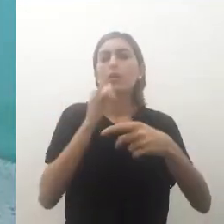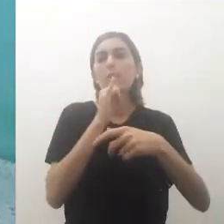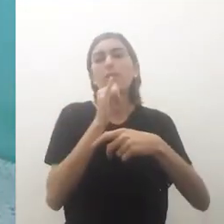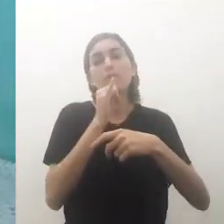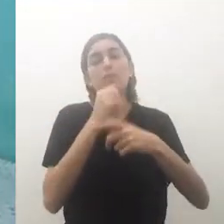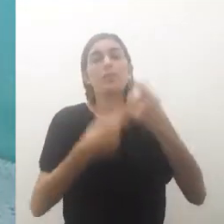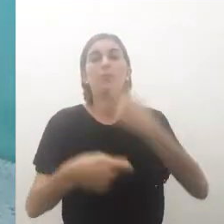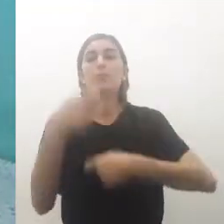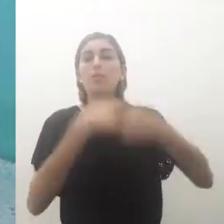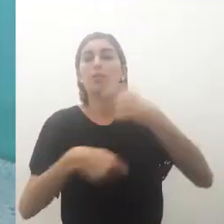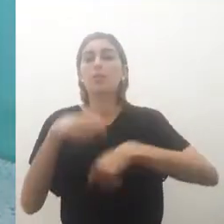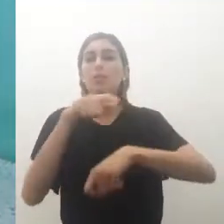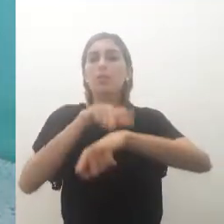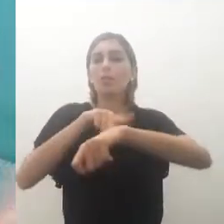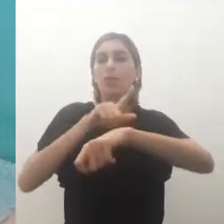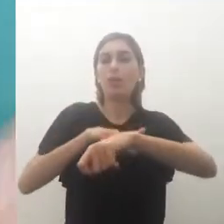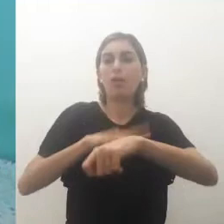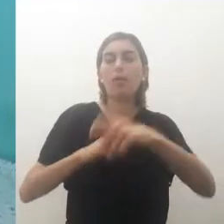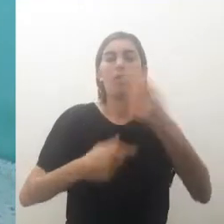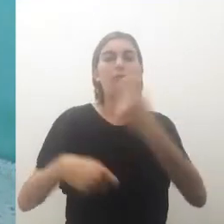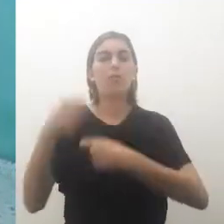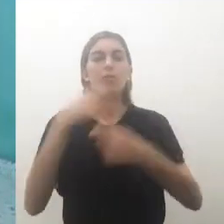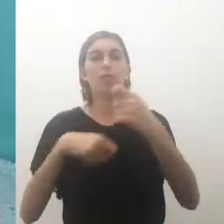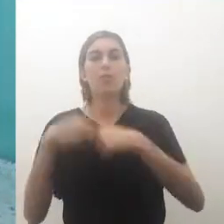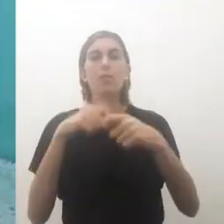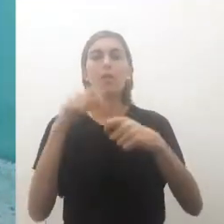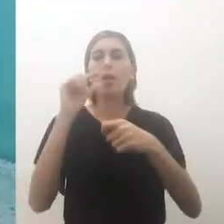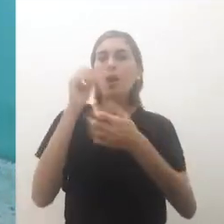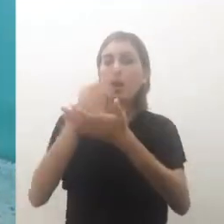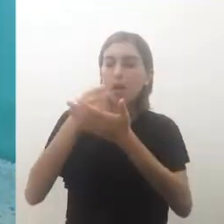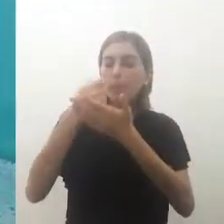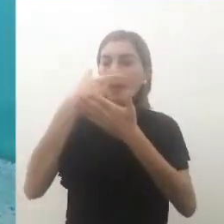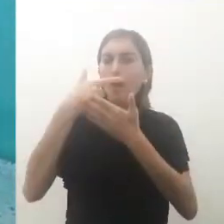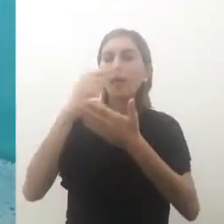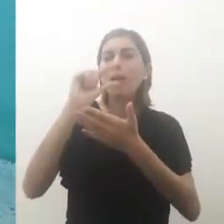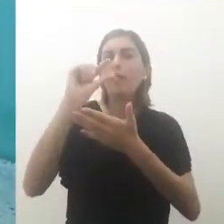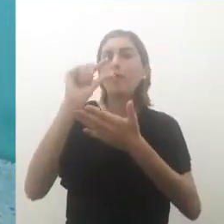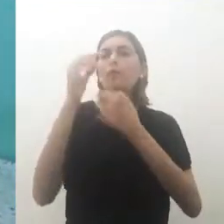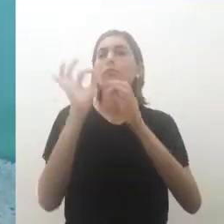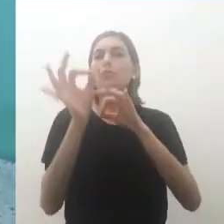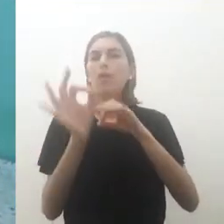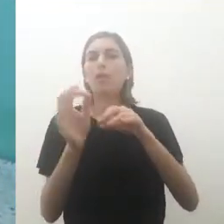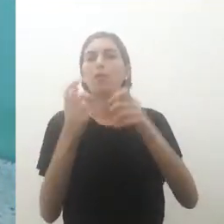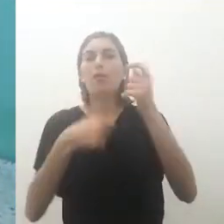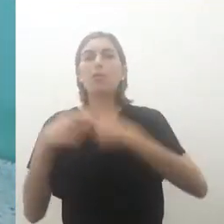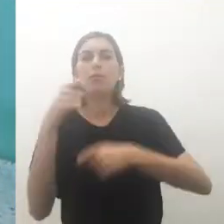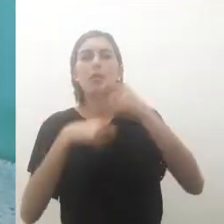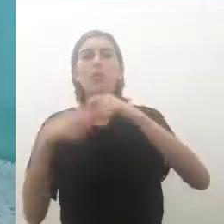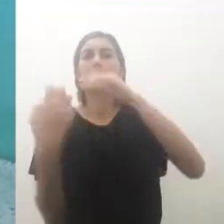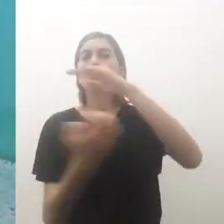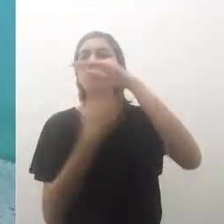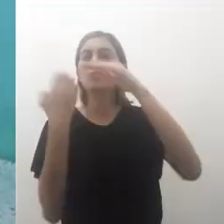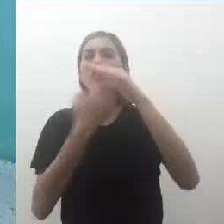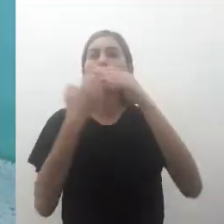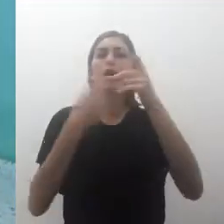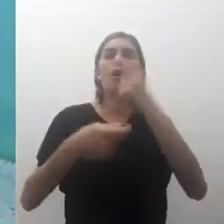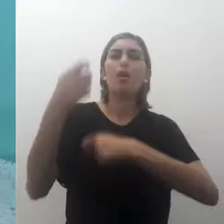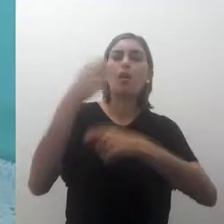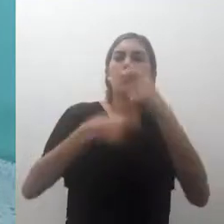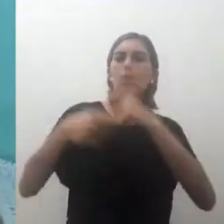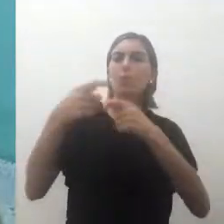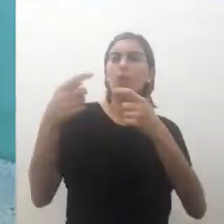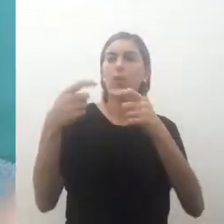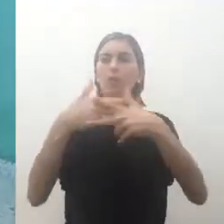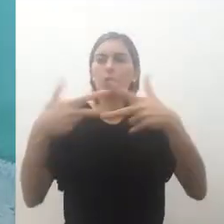né? Por exemplo, administrar o tempo, administrar a dose de um remédio corretamente, administração de